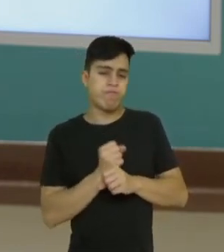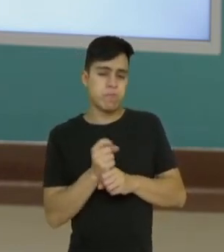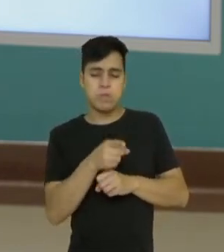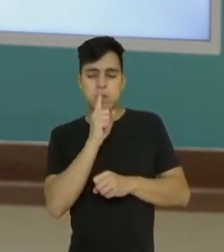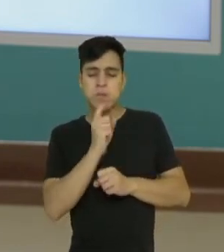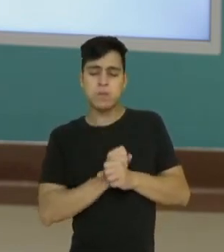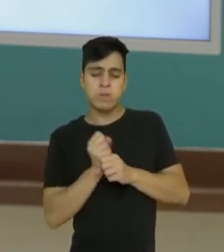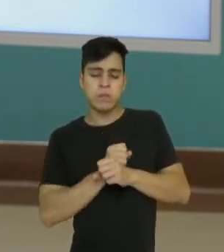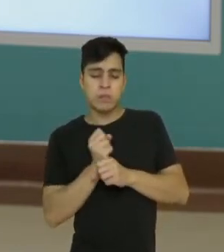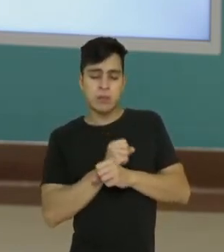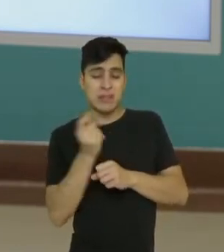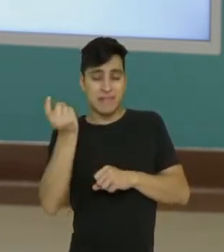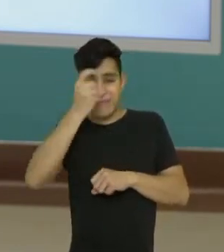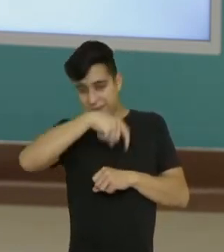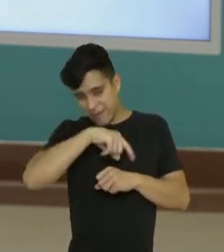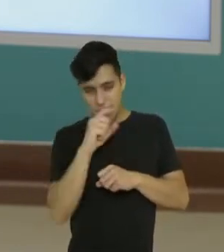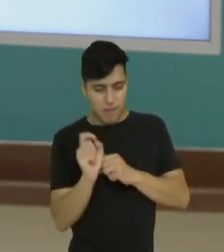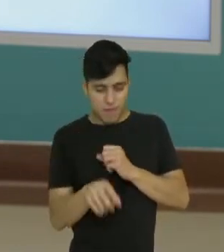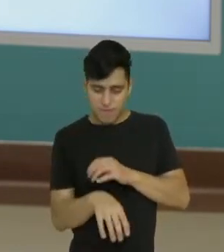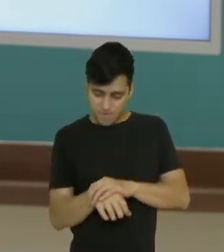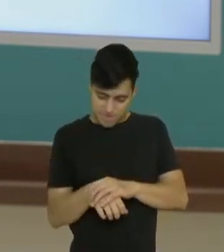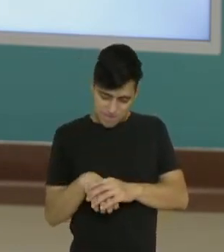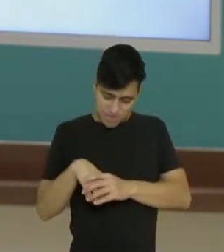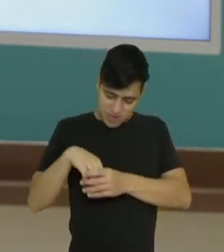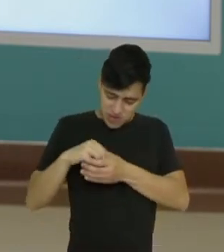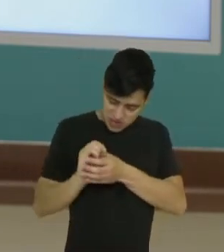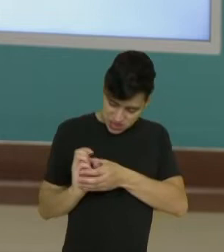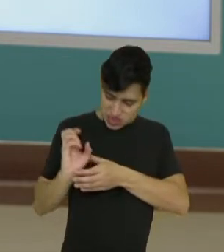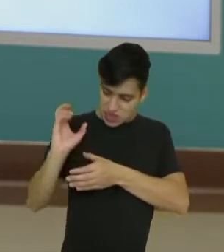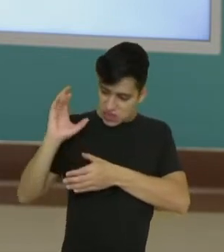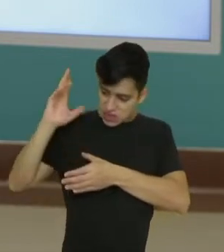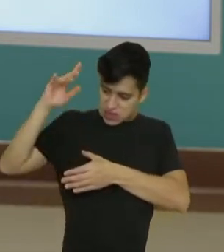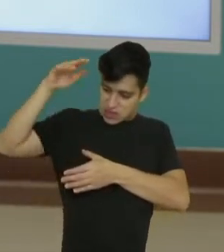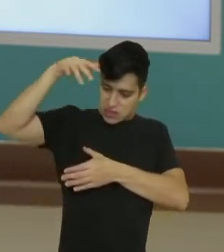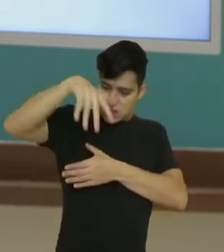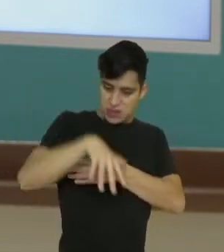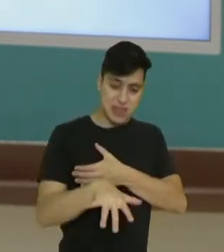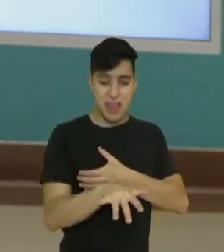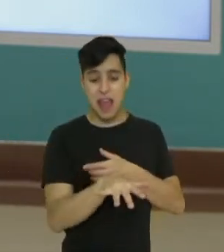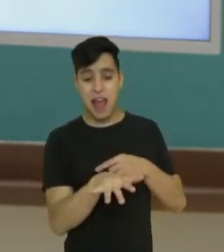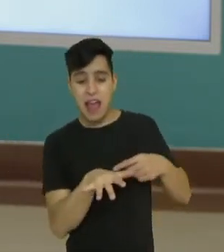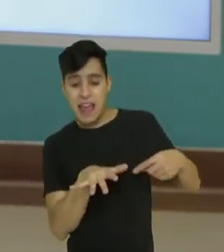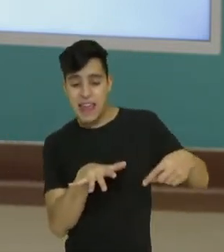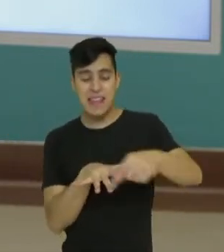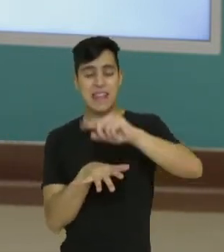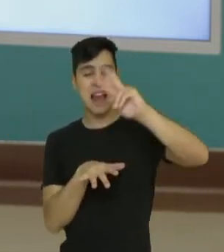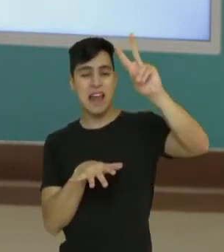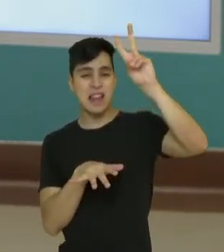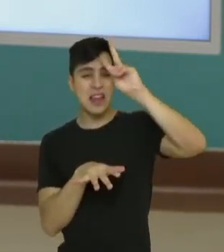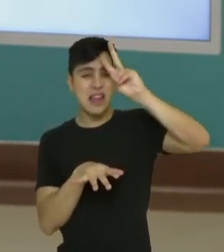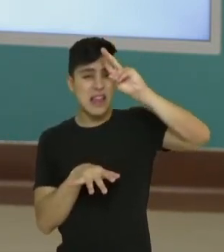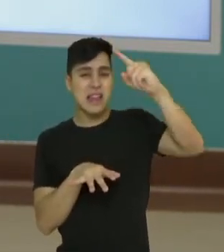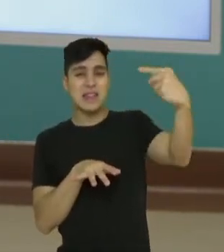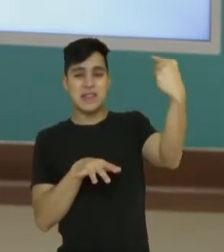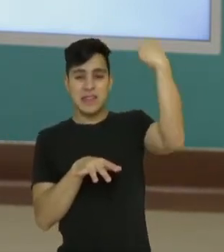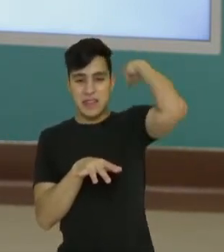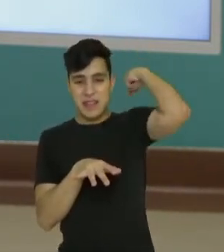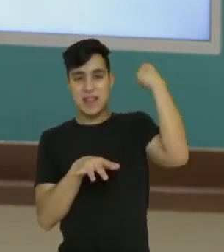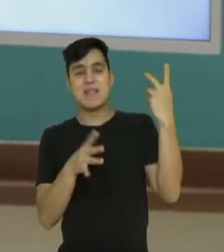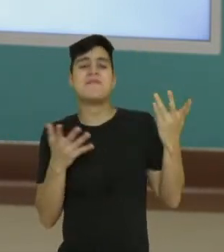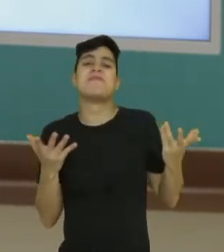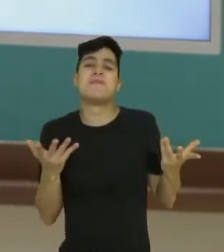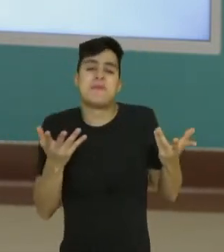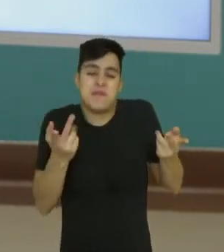e joga um pouquinho para fora, libera um pouquinho da história do nosso planeta. Aí